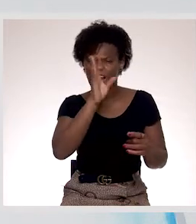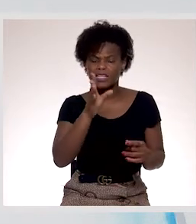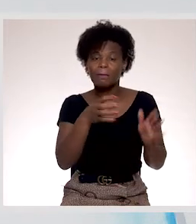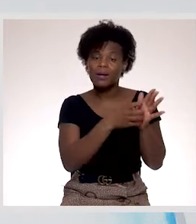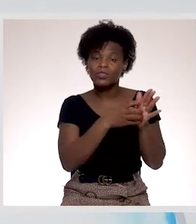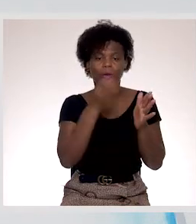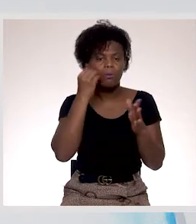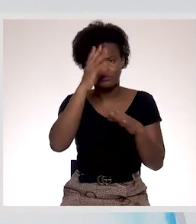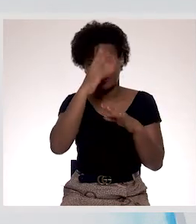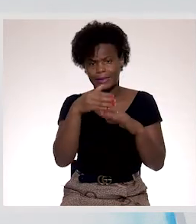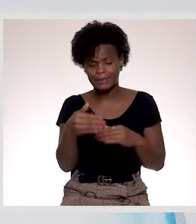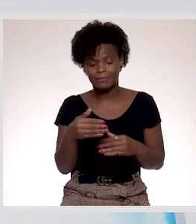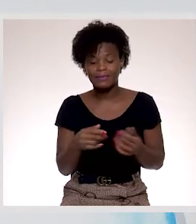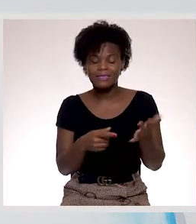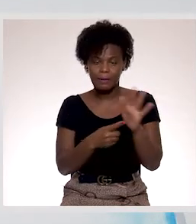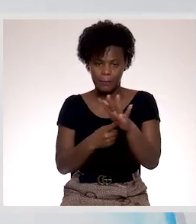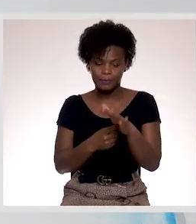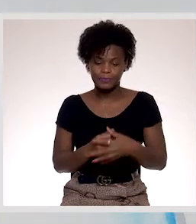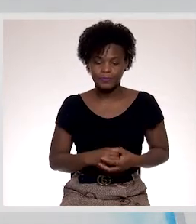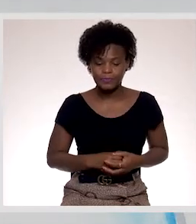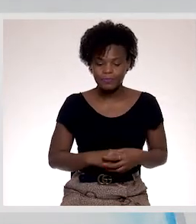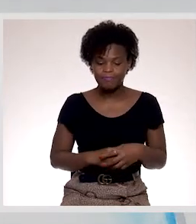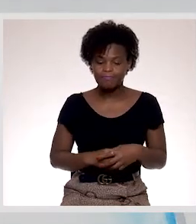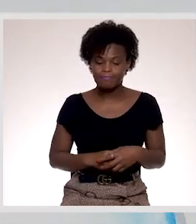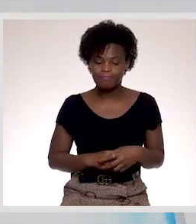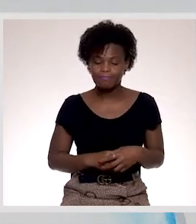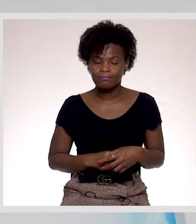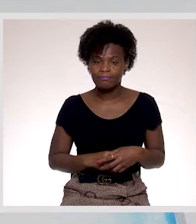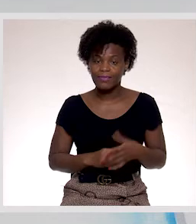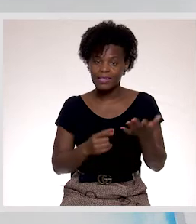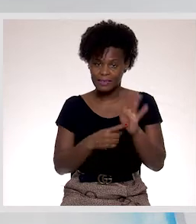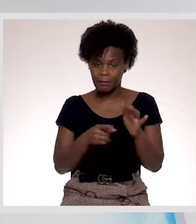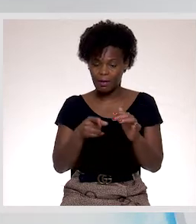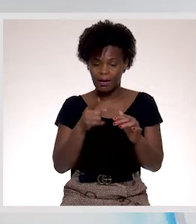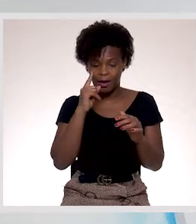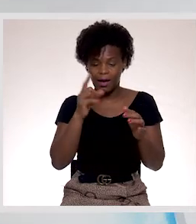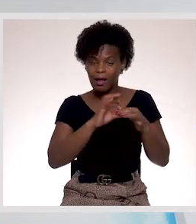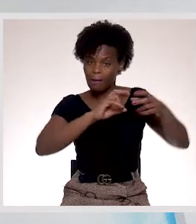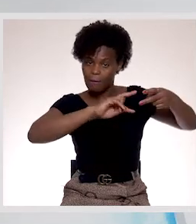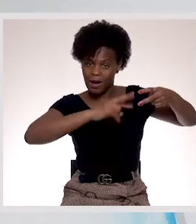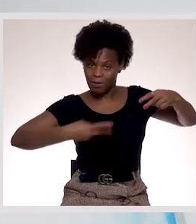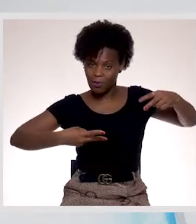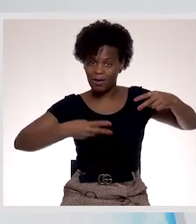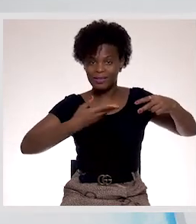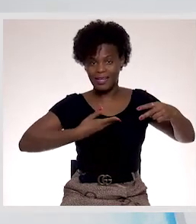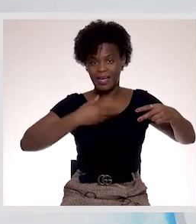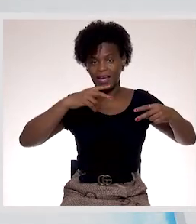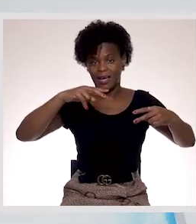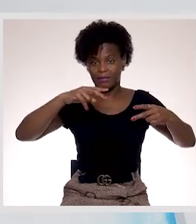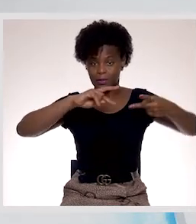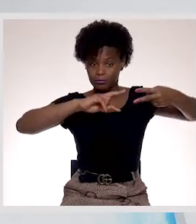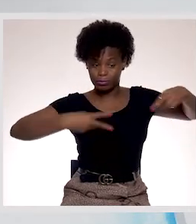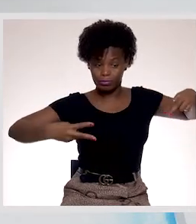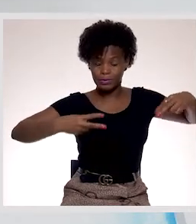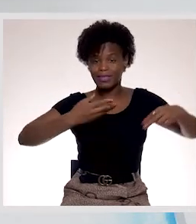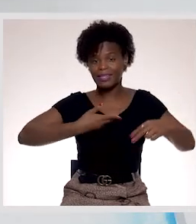é que ocorre este processo. Por exemplo, temos aqui uma molécula de DNA em que